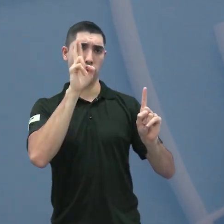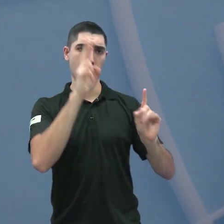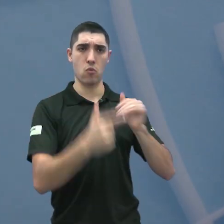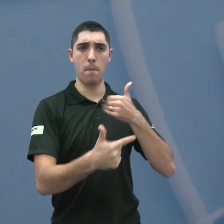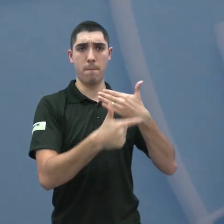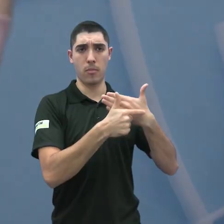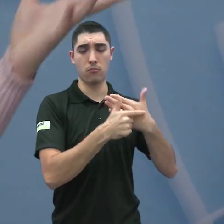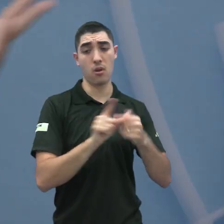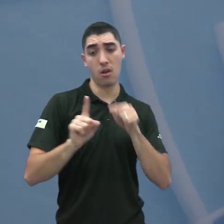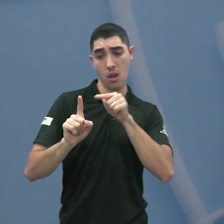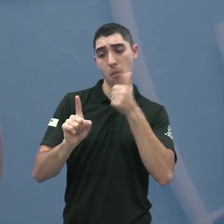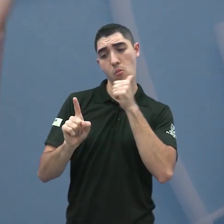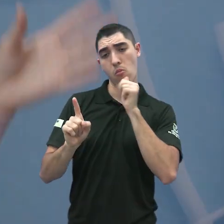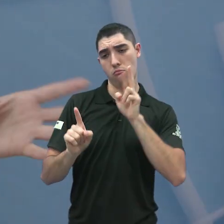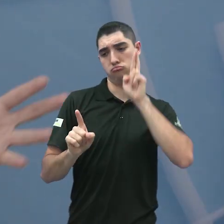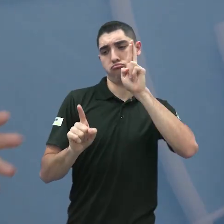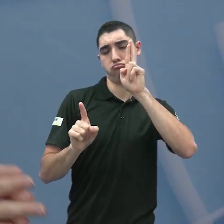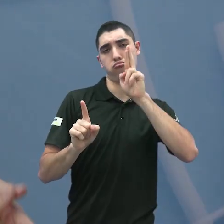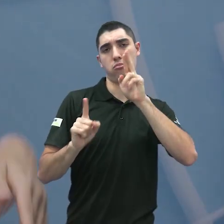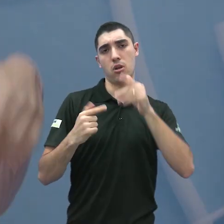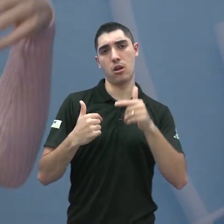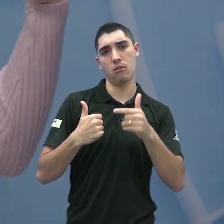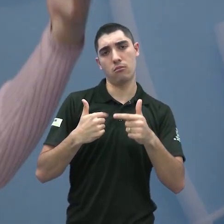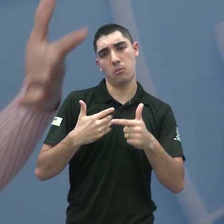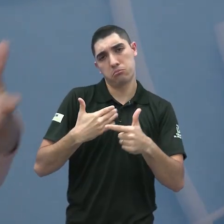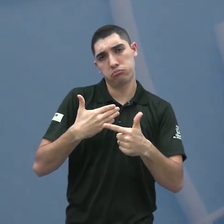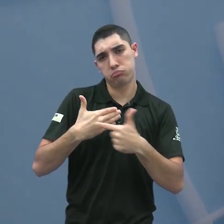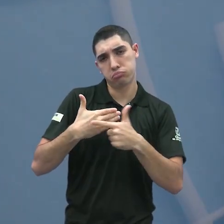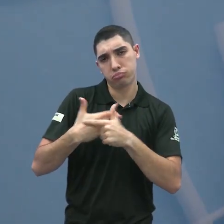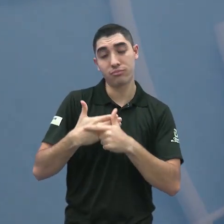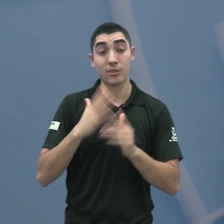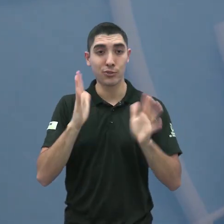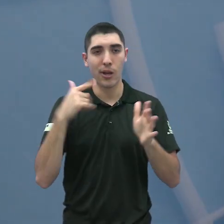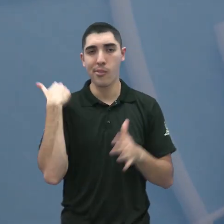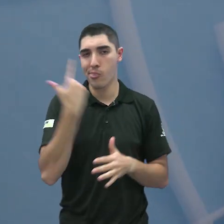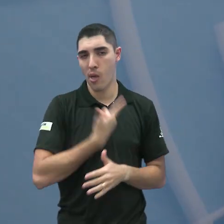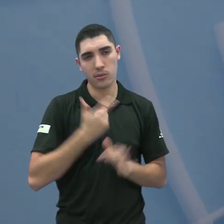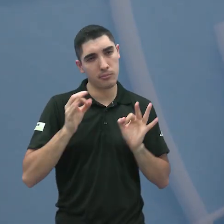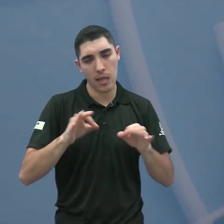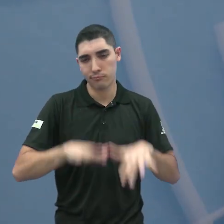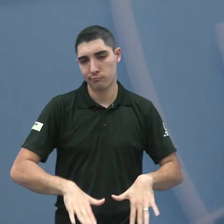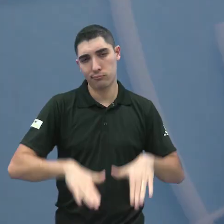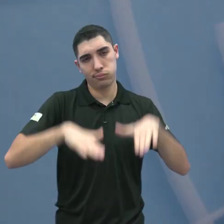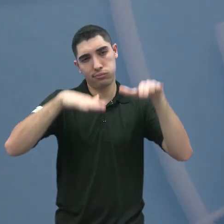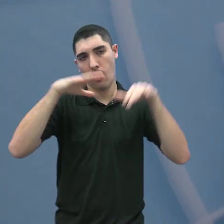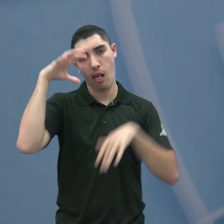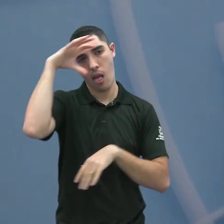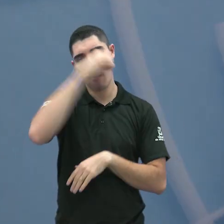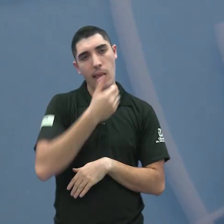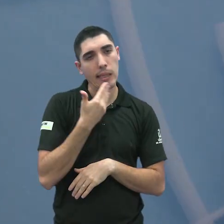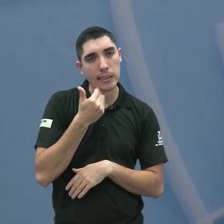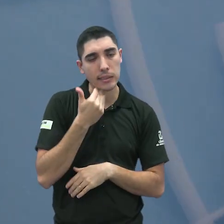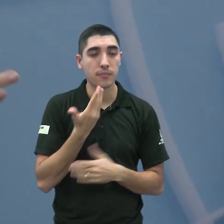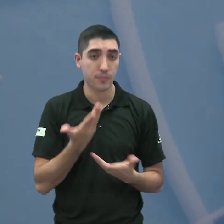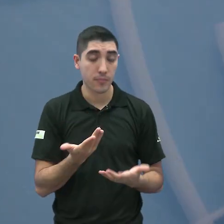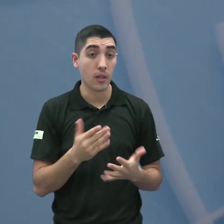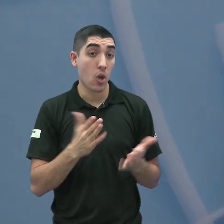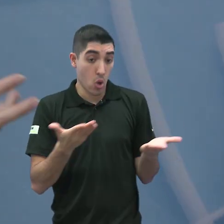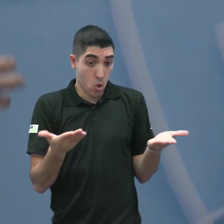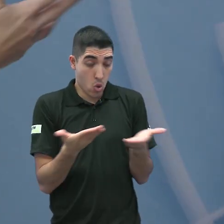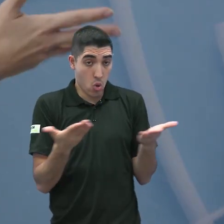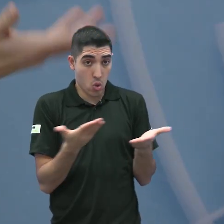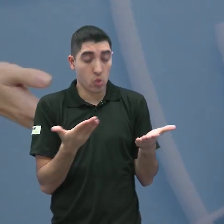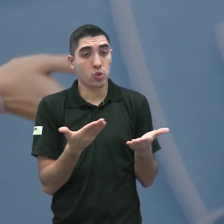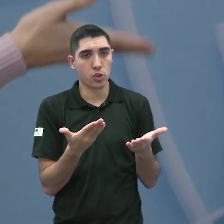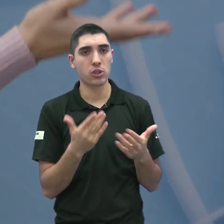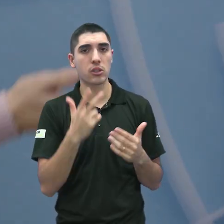que a gente cresceu, né, uma vida toda, uma humanidade toda pregando isso. Hoje, além da questão familiar,